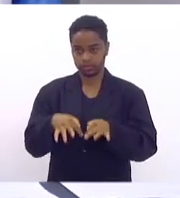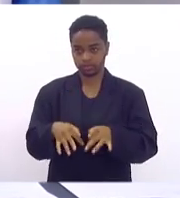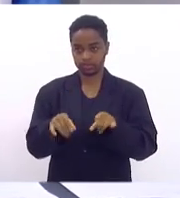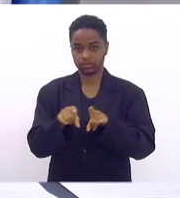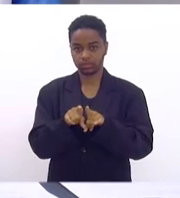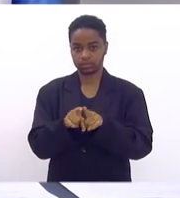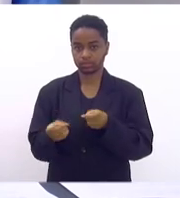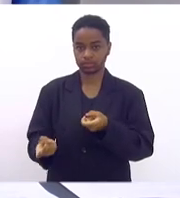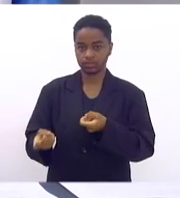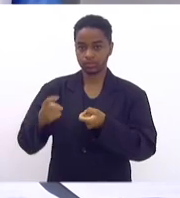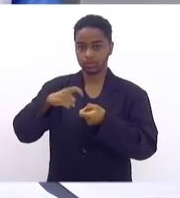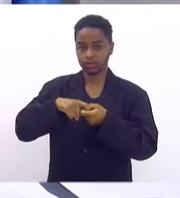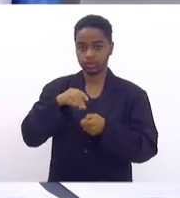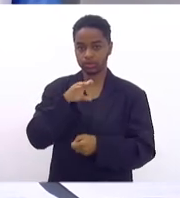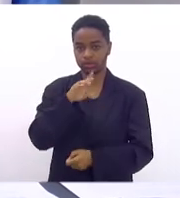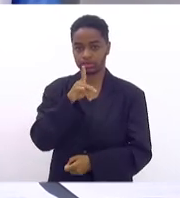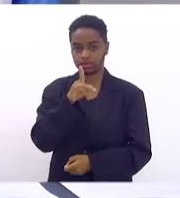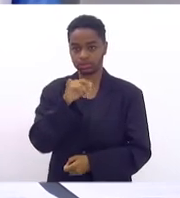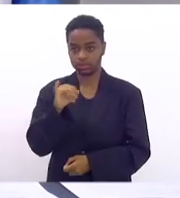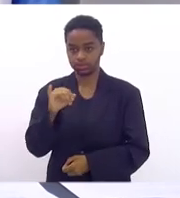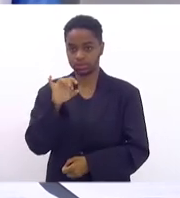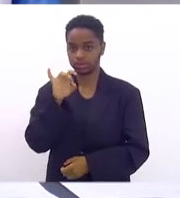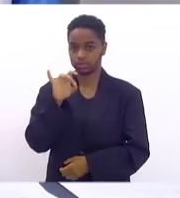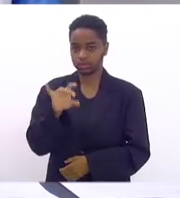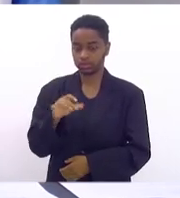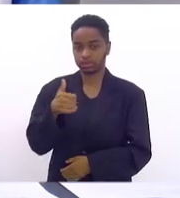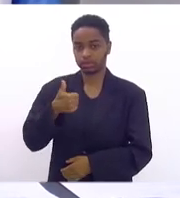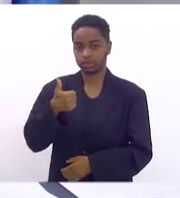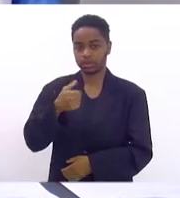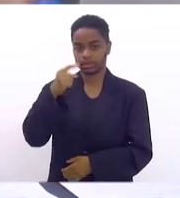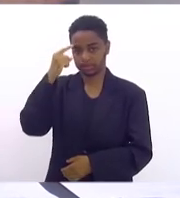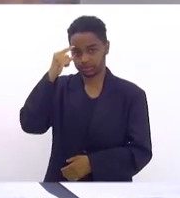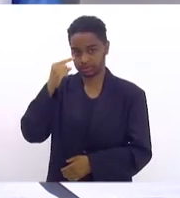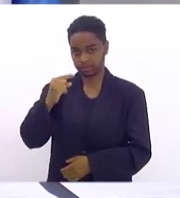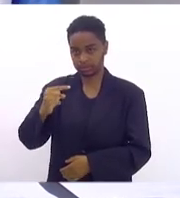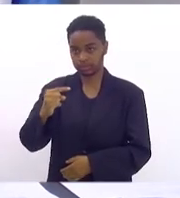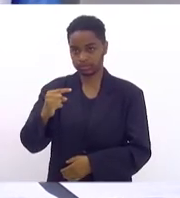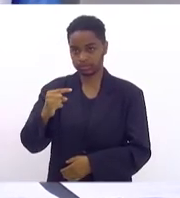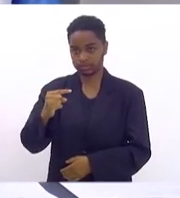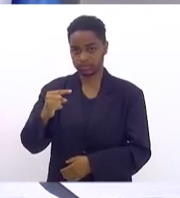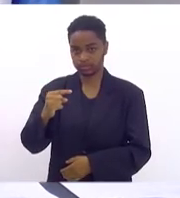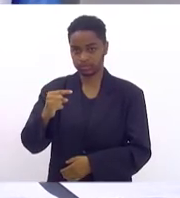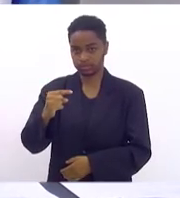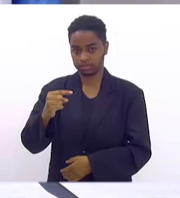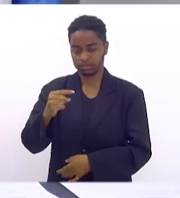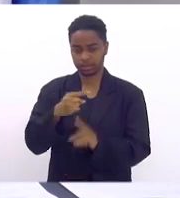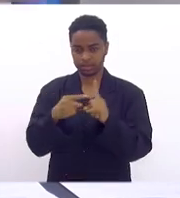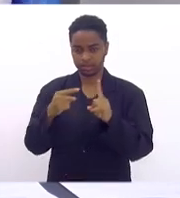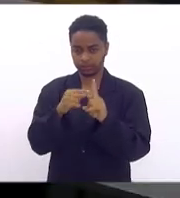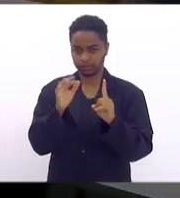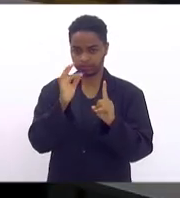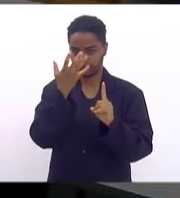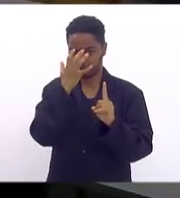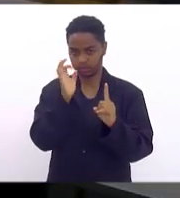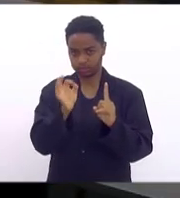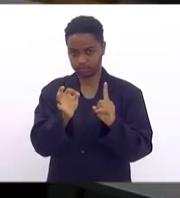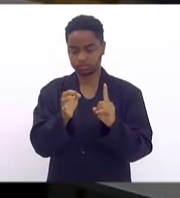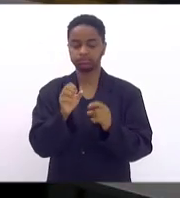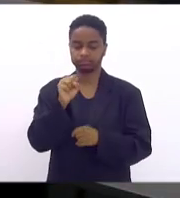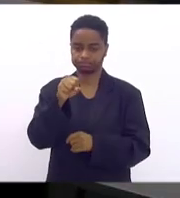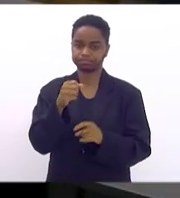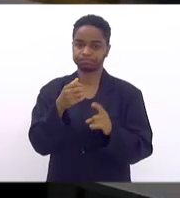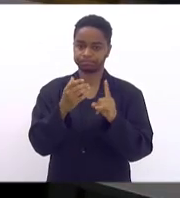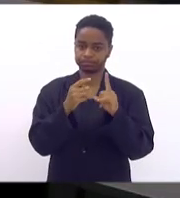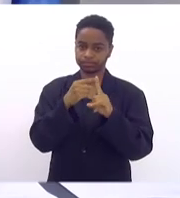retorno da CPI é só na primeira semana de meados de fevereiro, não é isso? Meados de